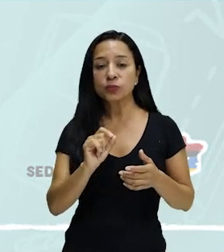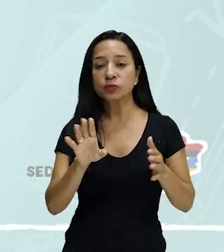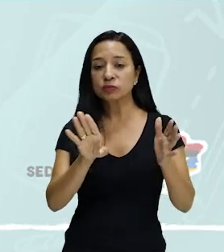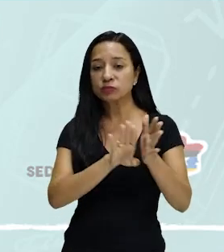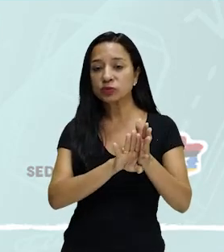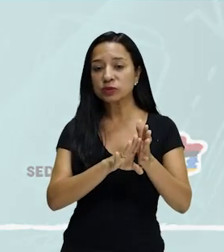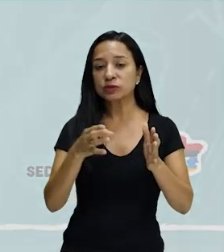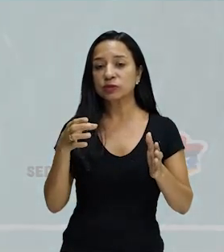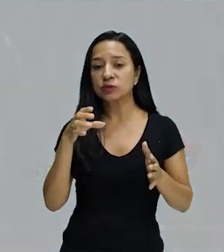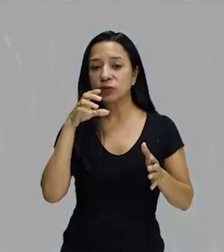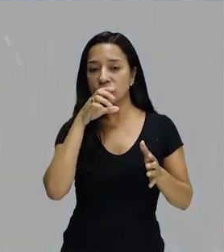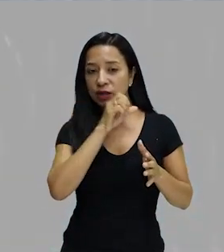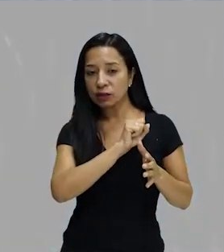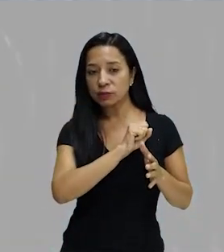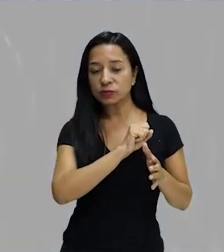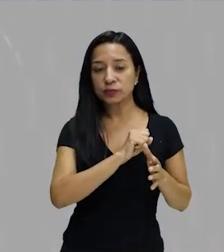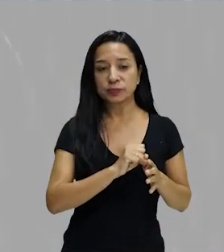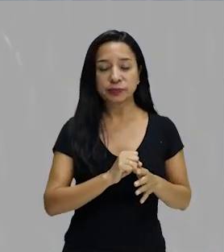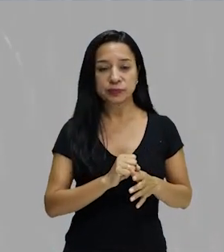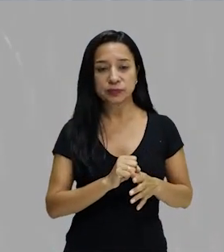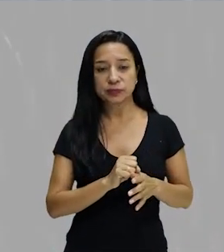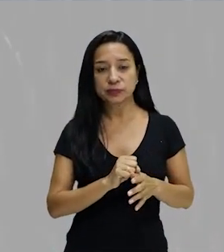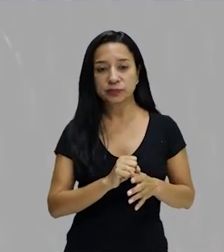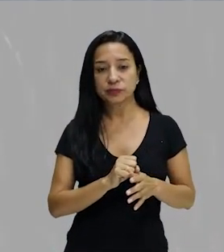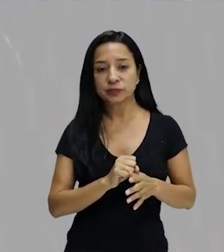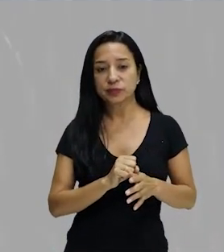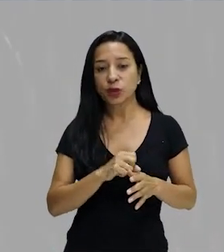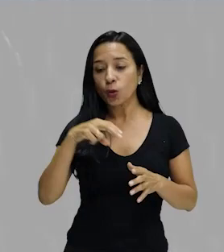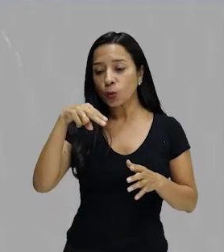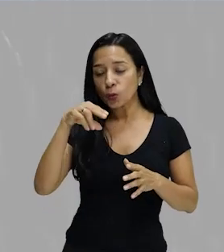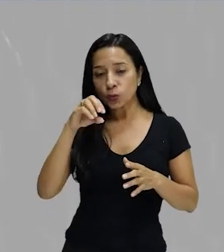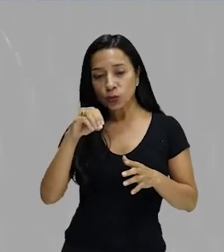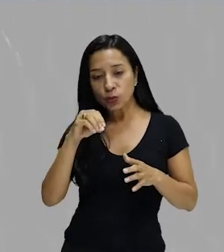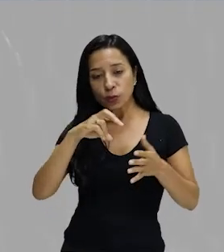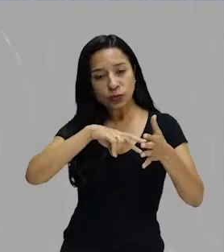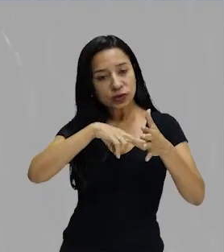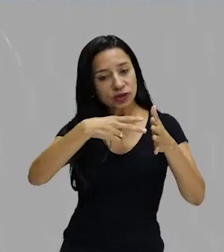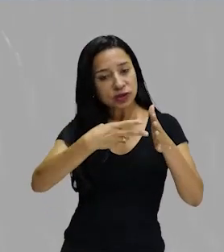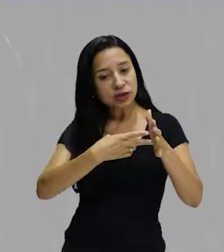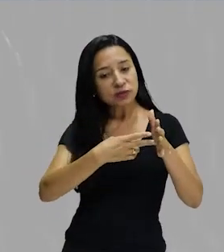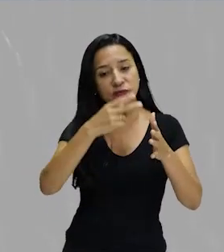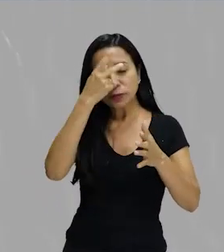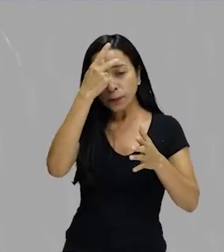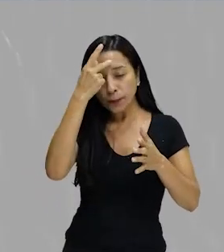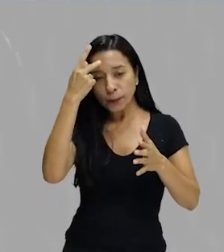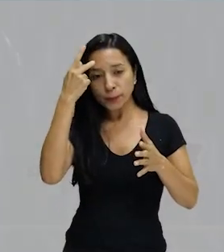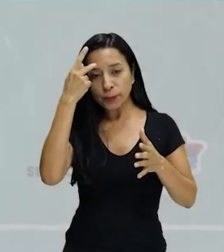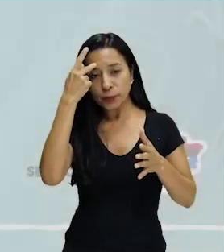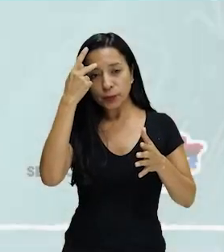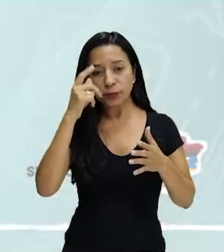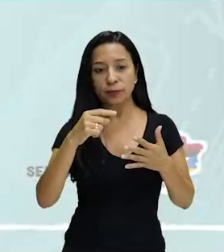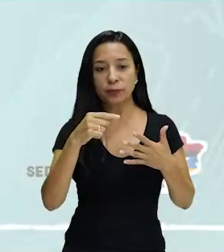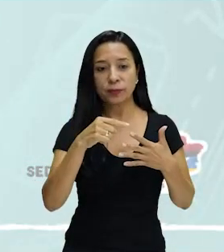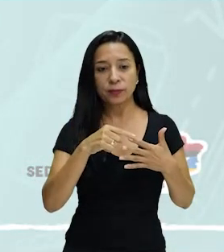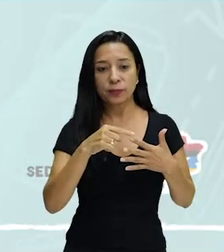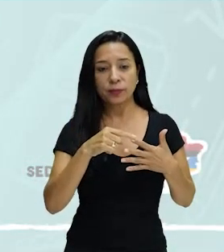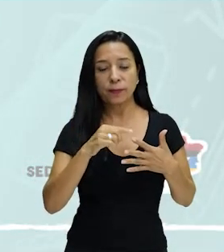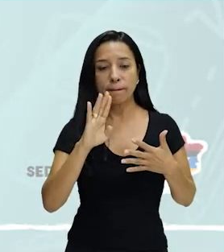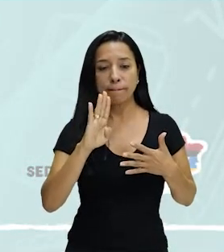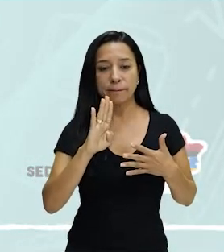Avisaram alguém, representado aqui por essa expressão no, em mais o, no. Avisaram alguém.